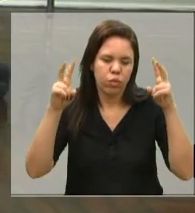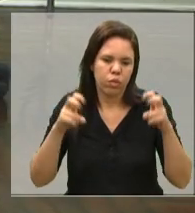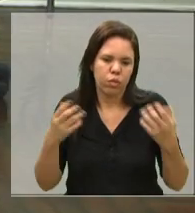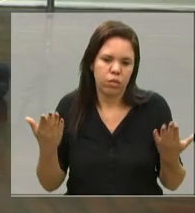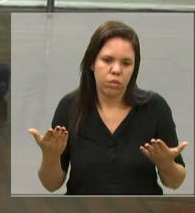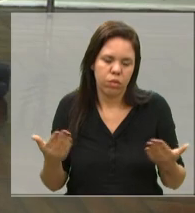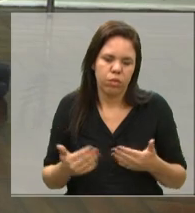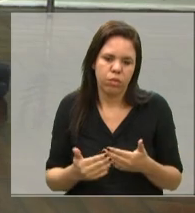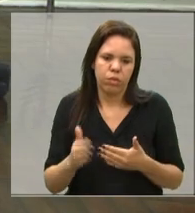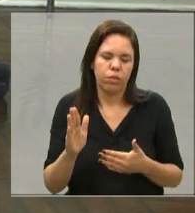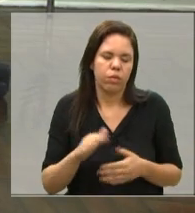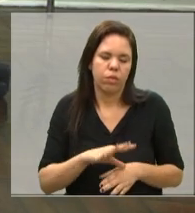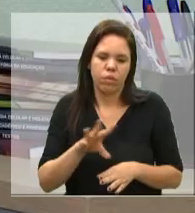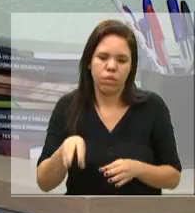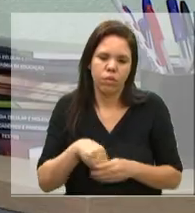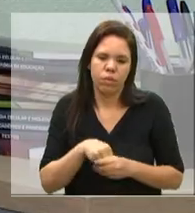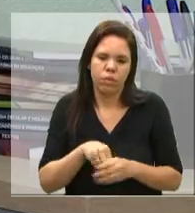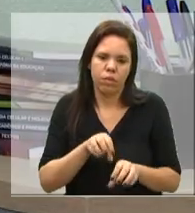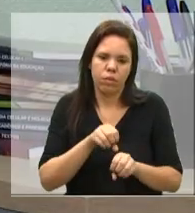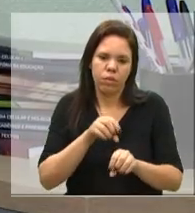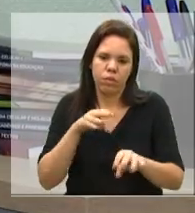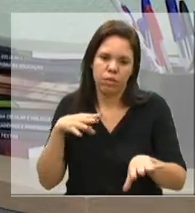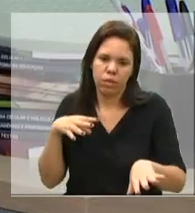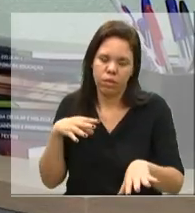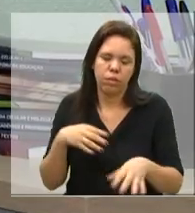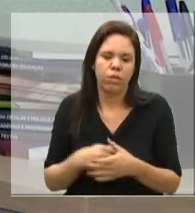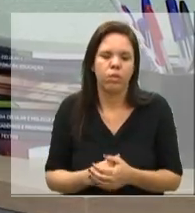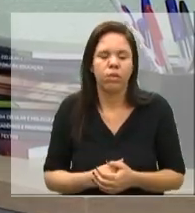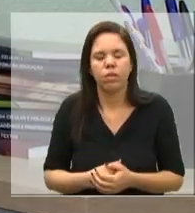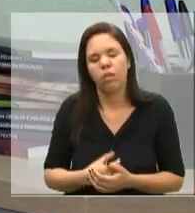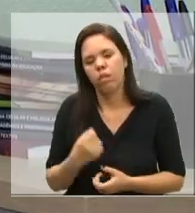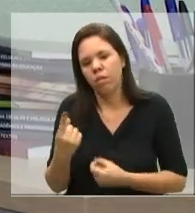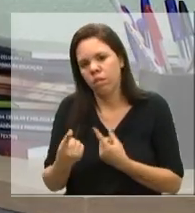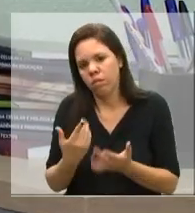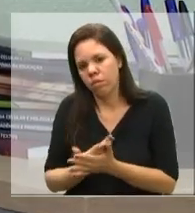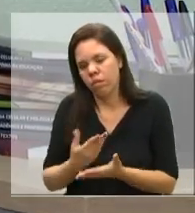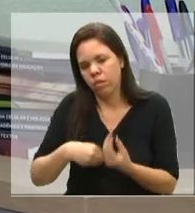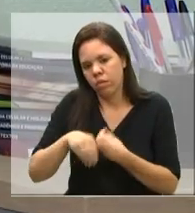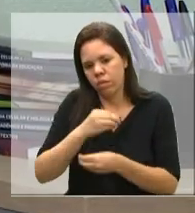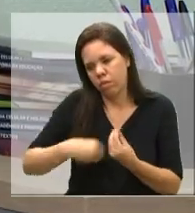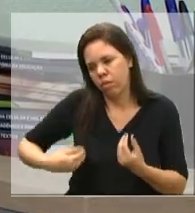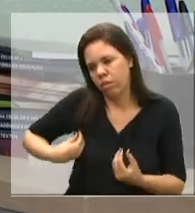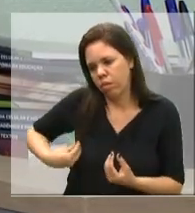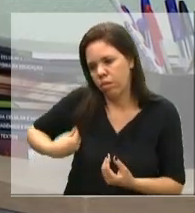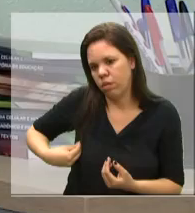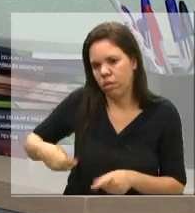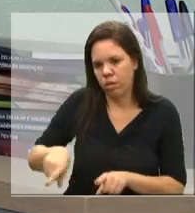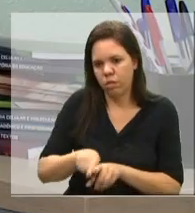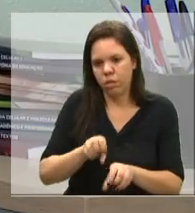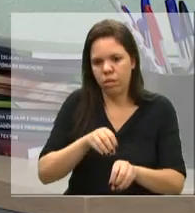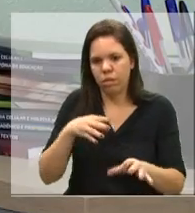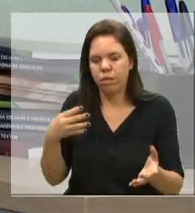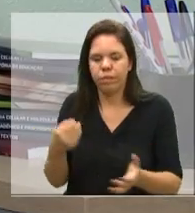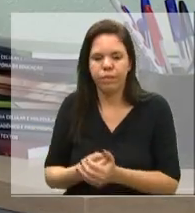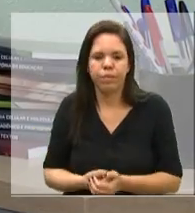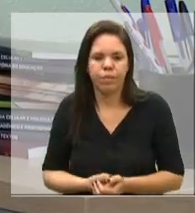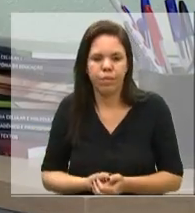atual, né? Nessa composição do modelo híbrido de algumas aulas presenciais e um formato maior no EAD,